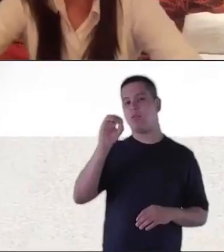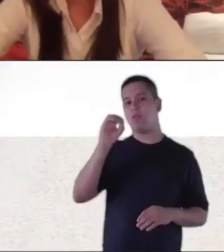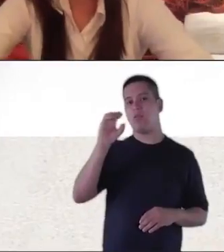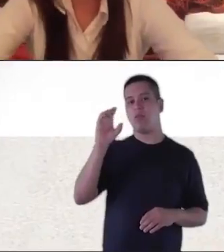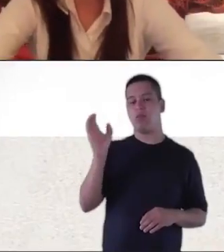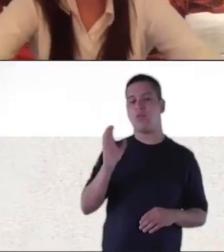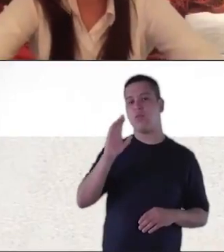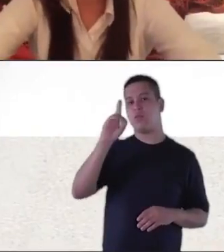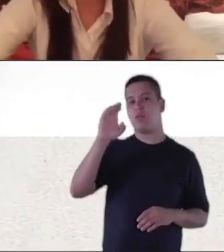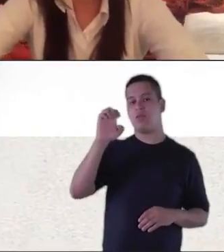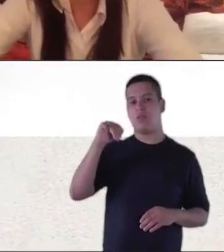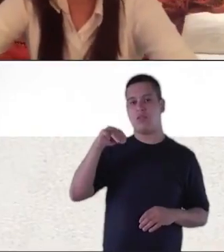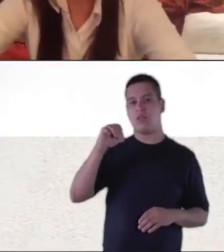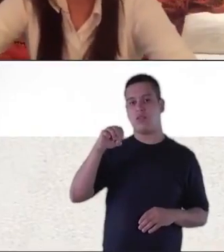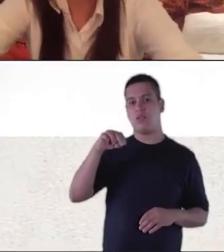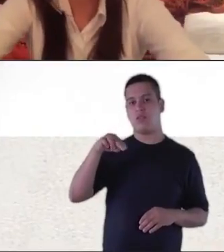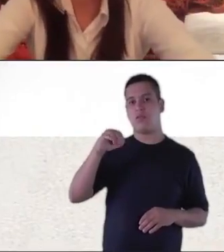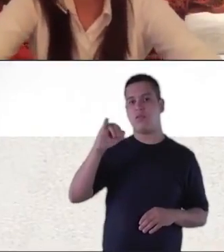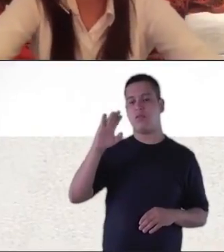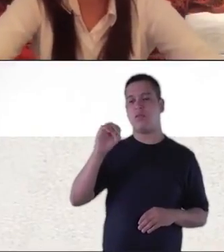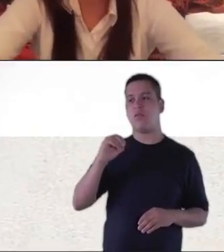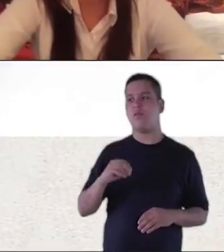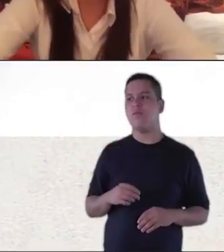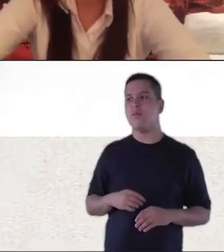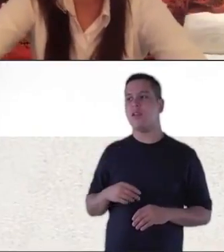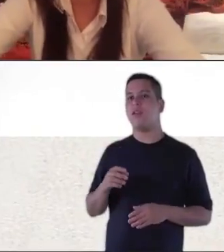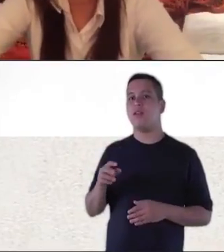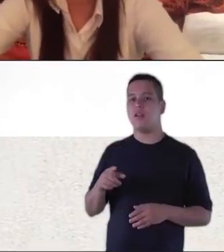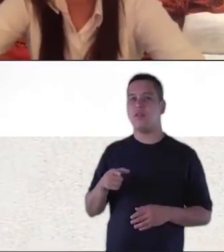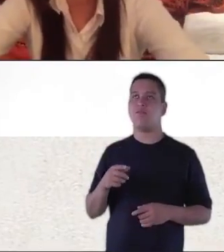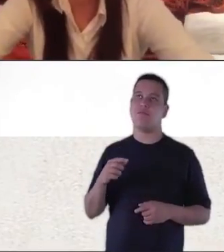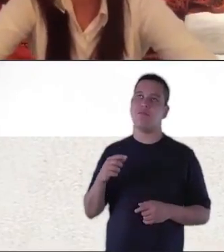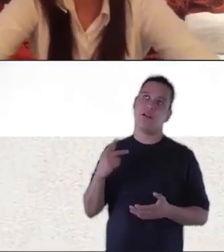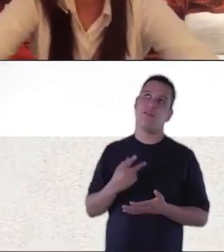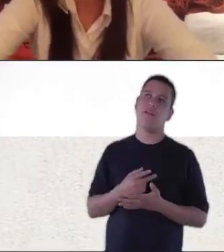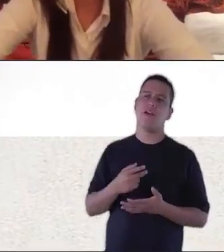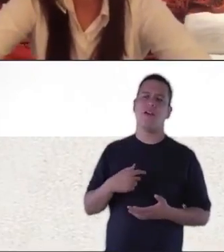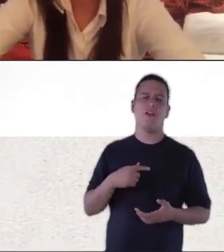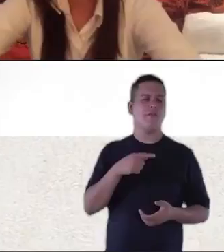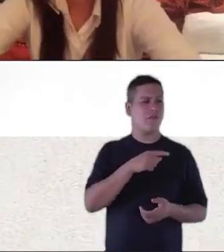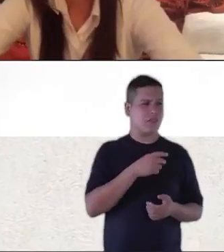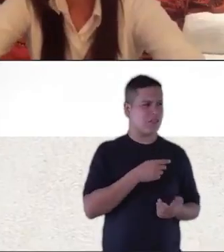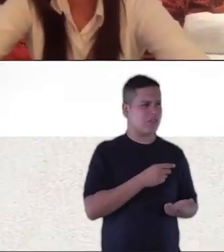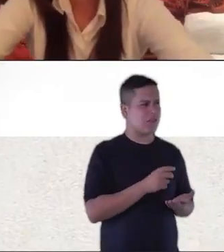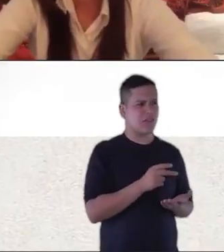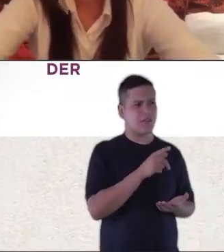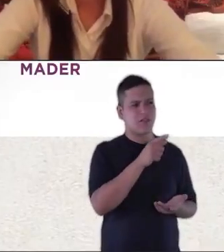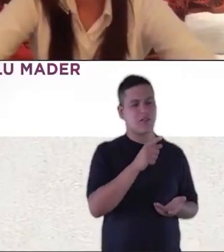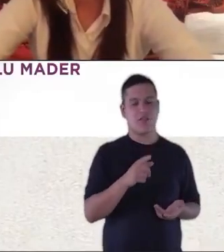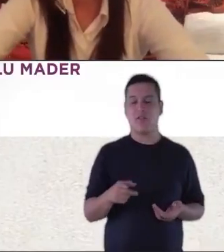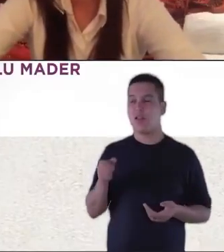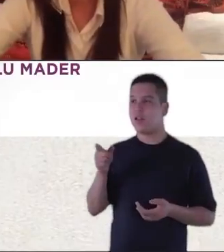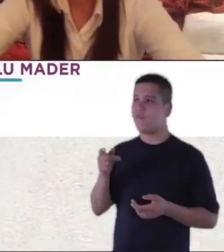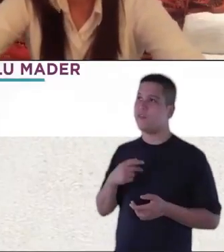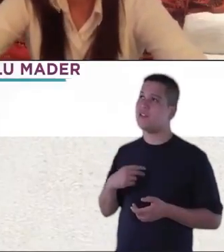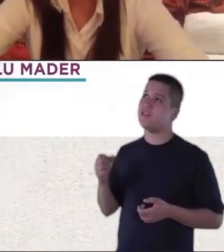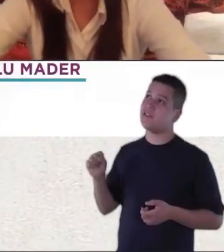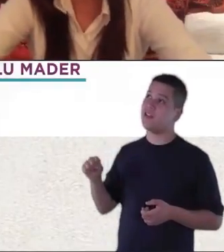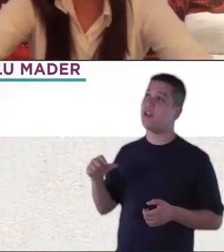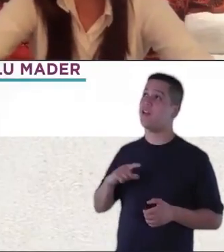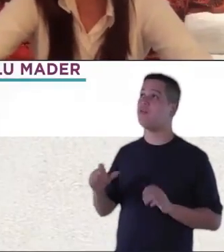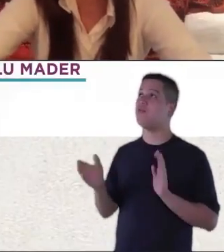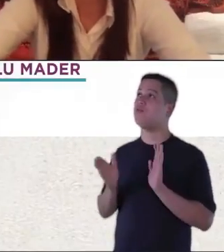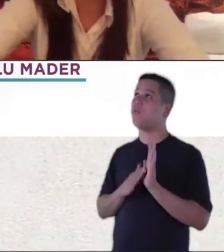vez? O Dodô pensou em Eu já tive algumas filmar. propostas de fazer o BR-163. E